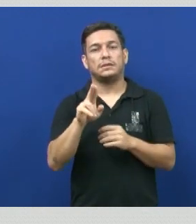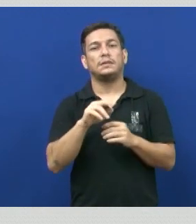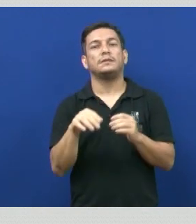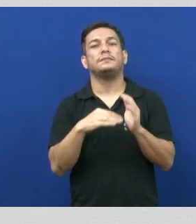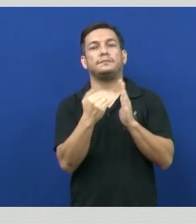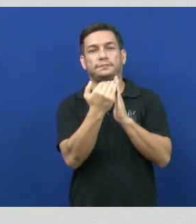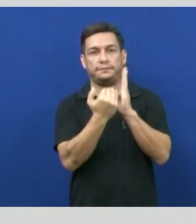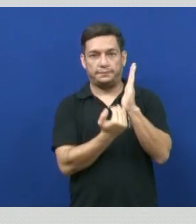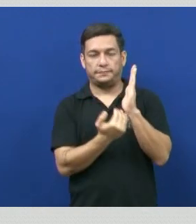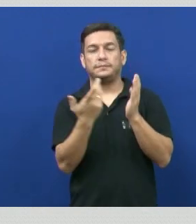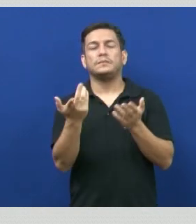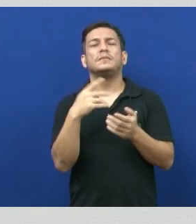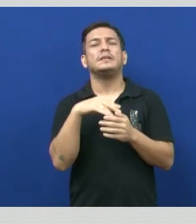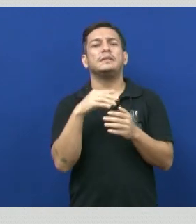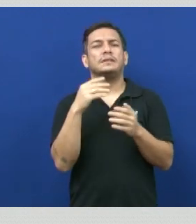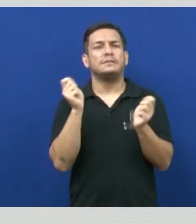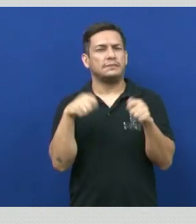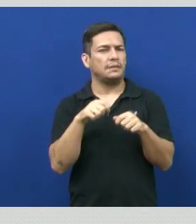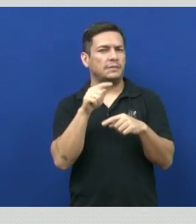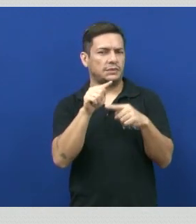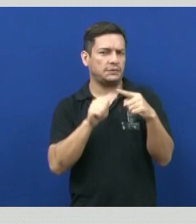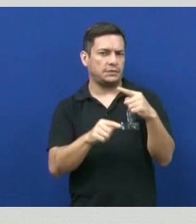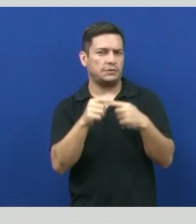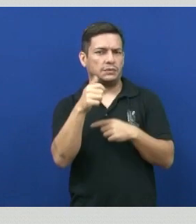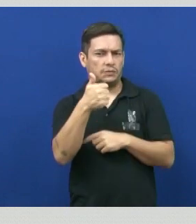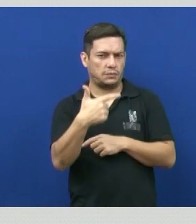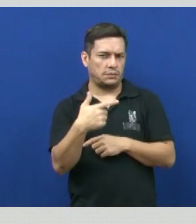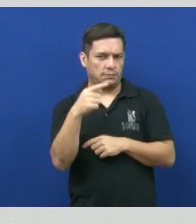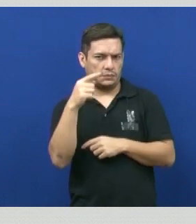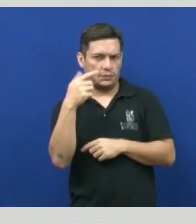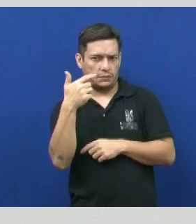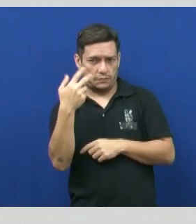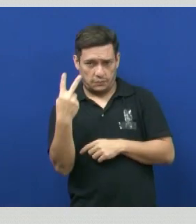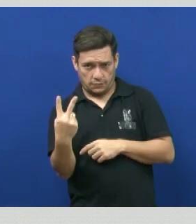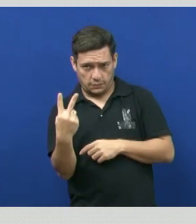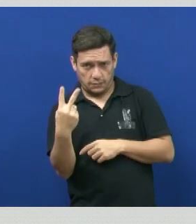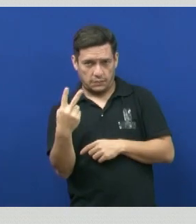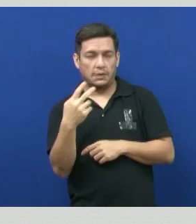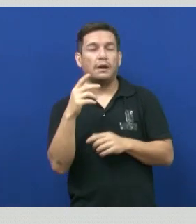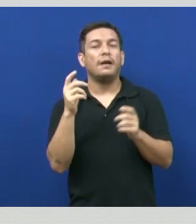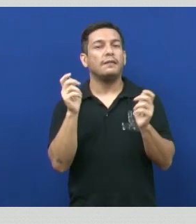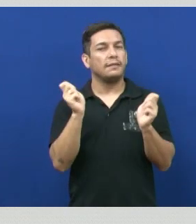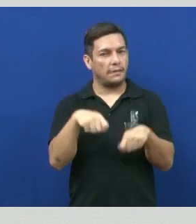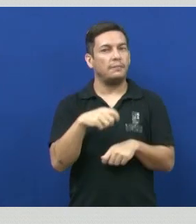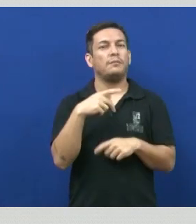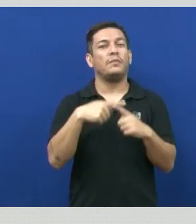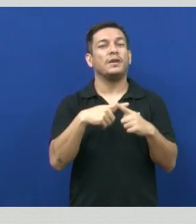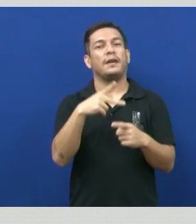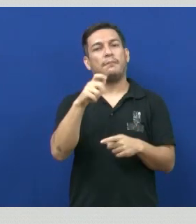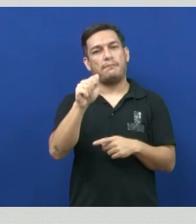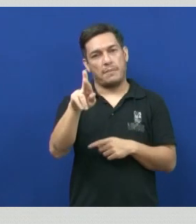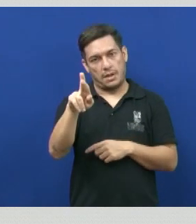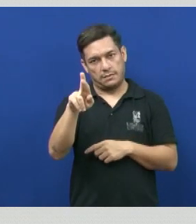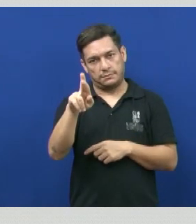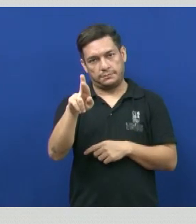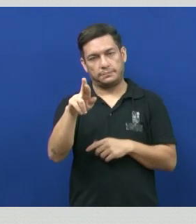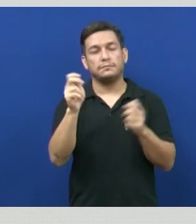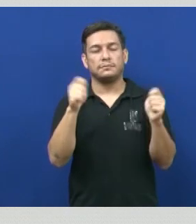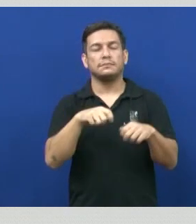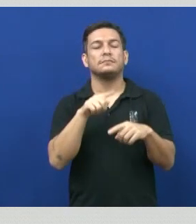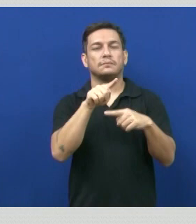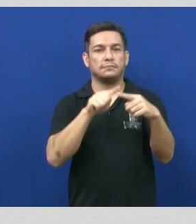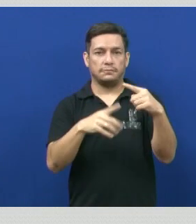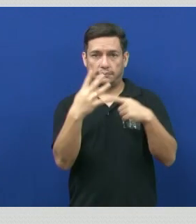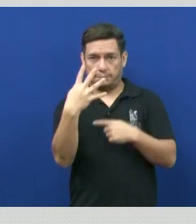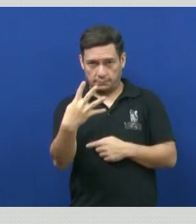na aula anterior. Será que é possível dividir o 12 por 2? Sim, porque ele é par, pelo critério da divisibilidade. É possível dividir